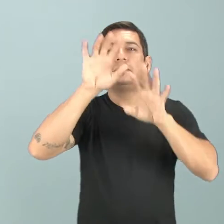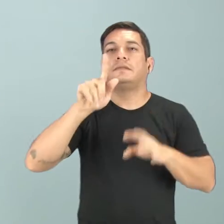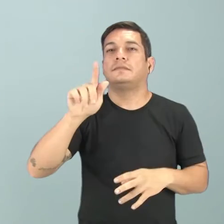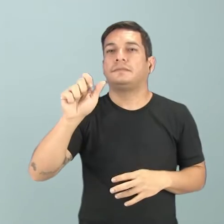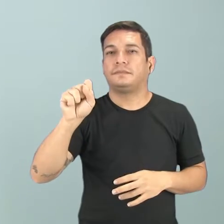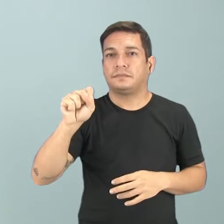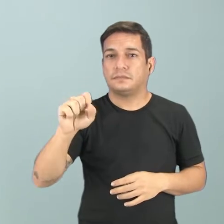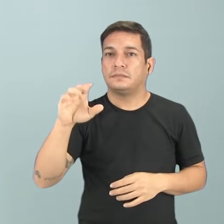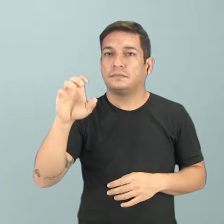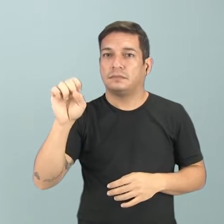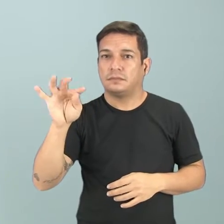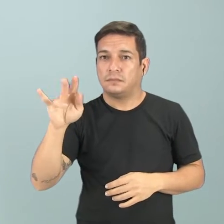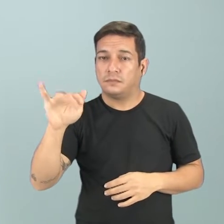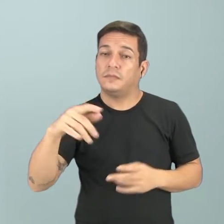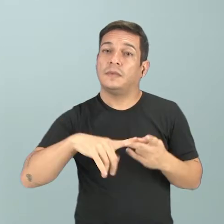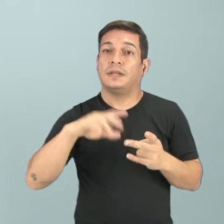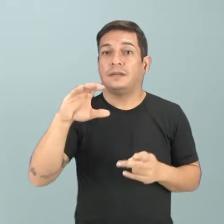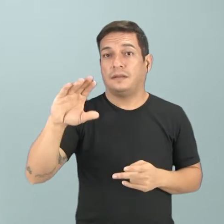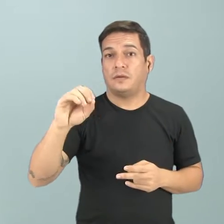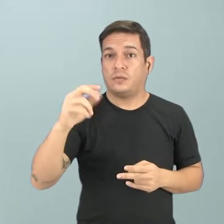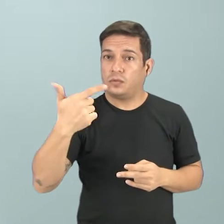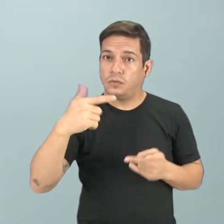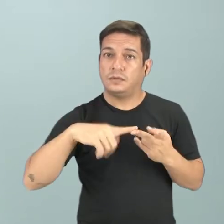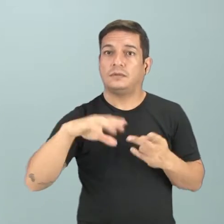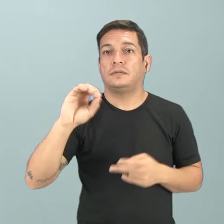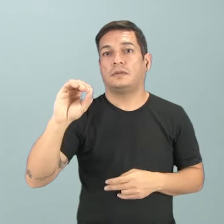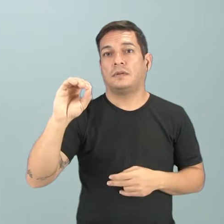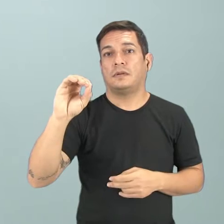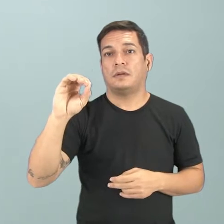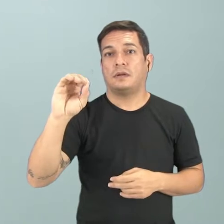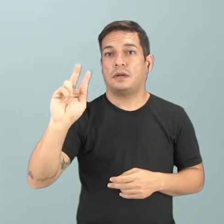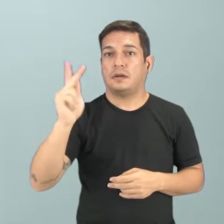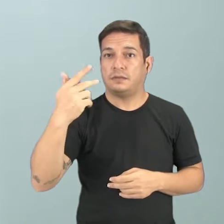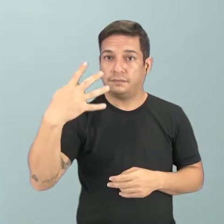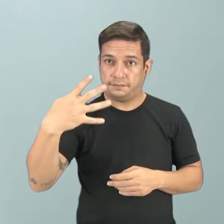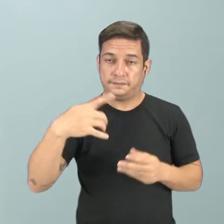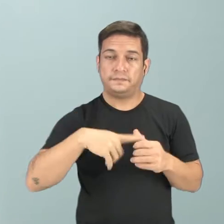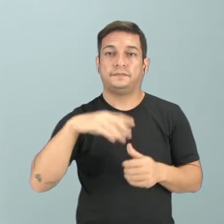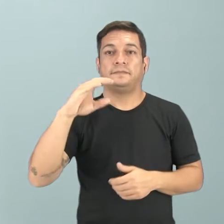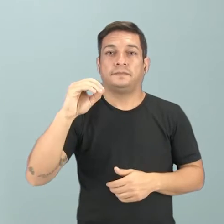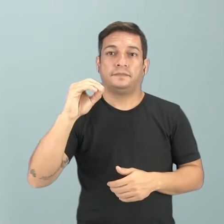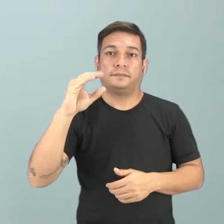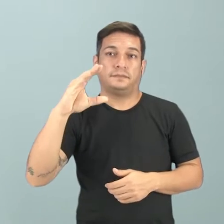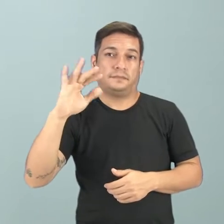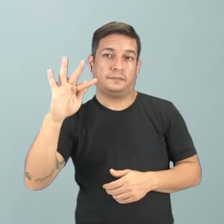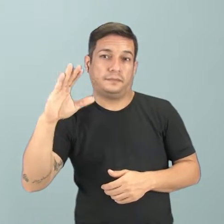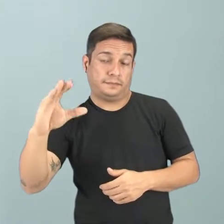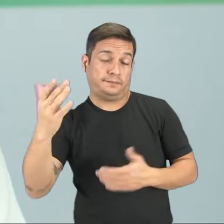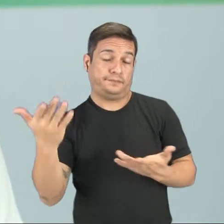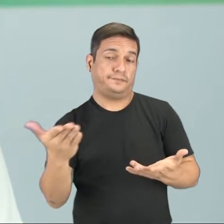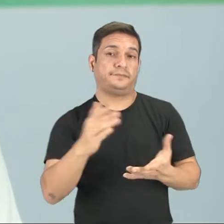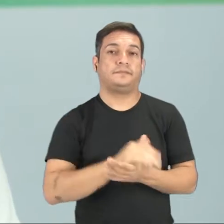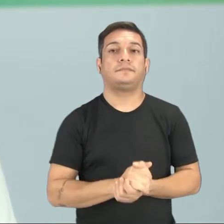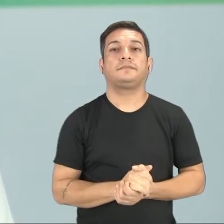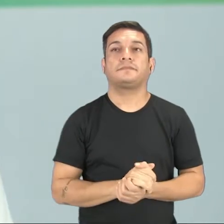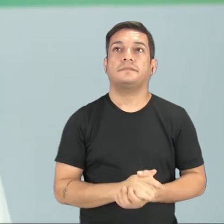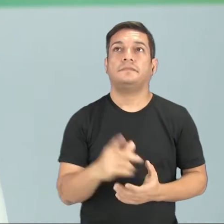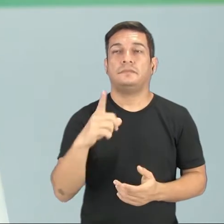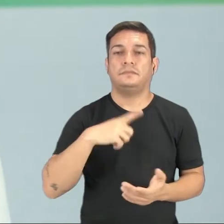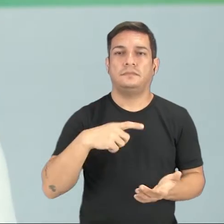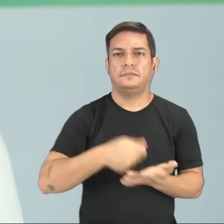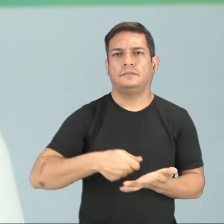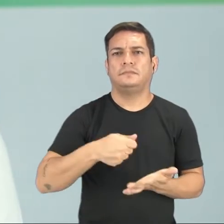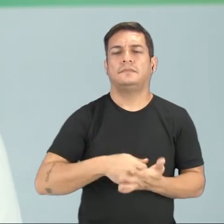estufas? CO2, CH4, CFC, tranquilo? E